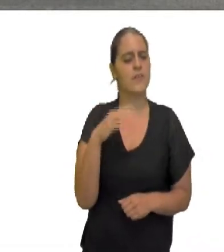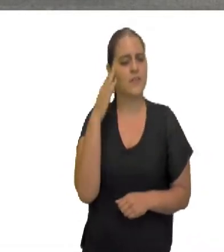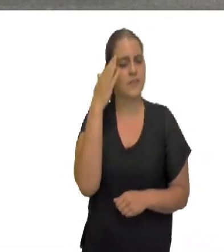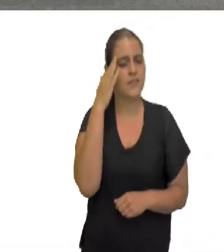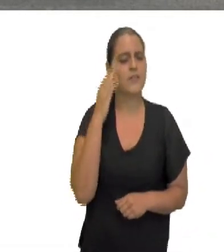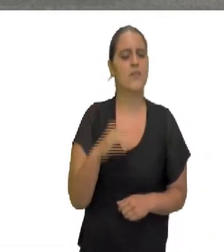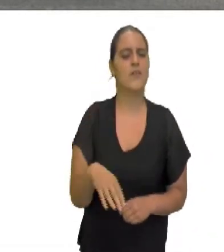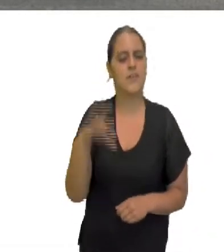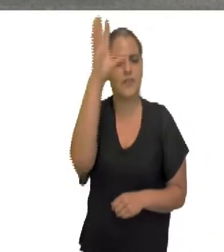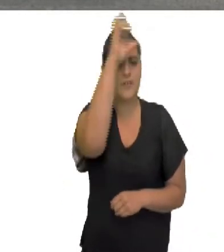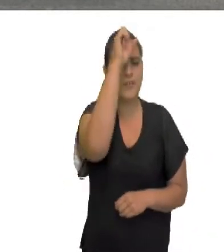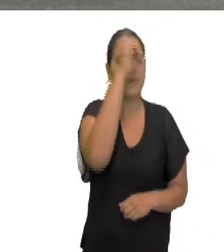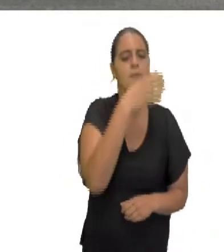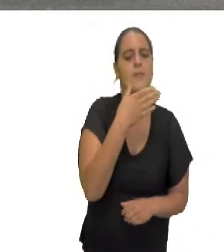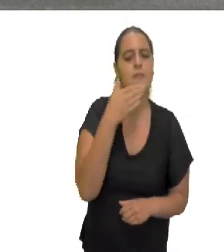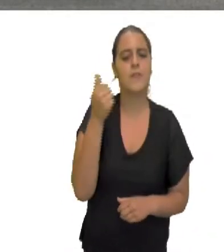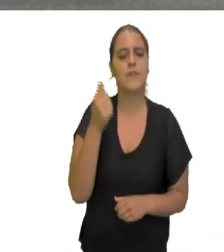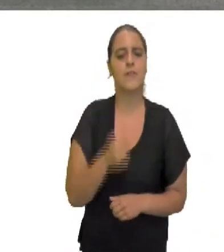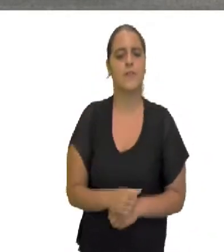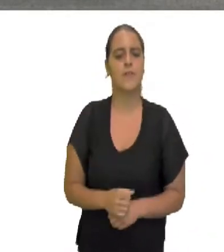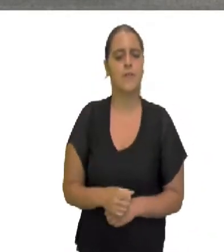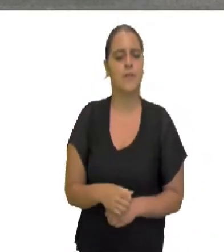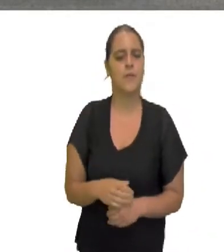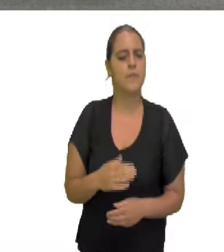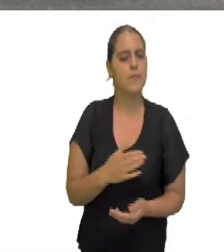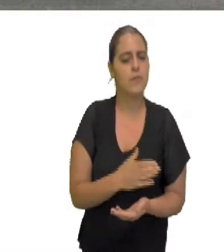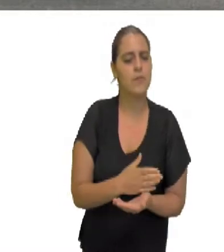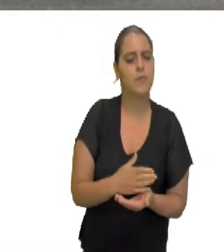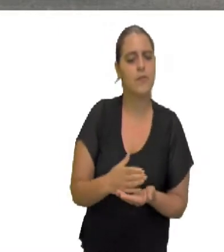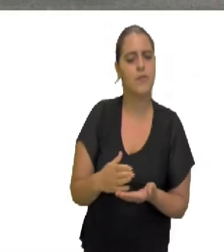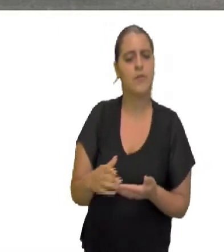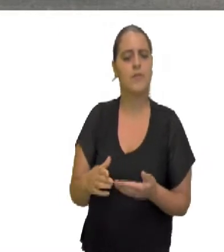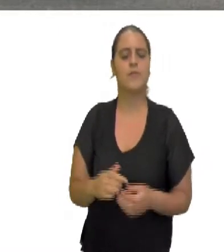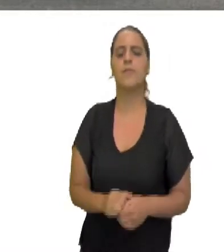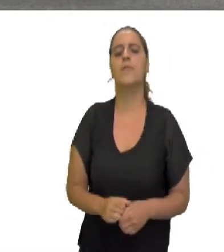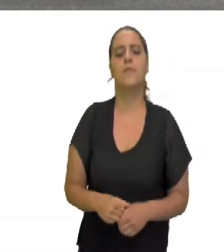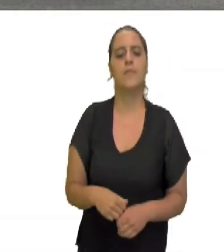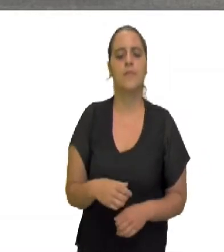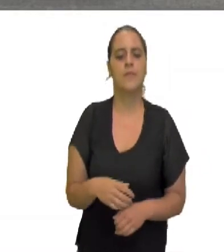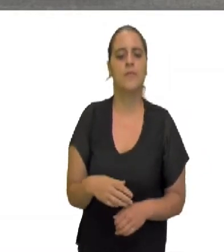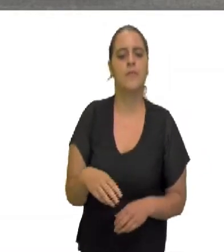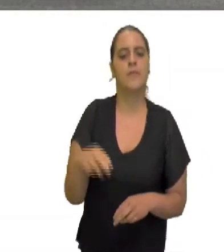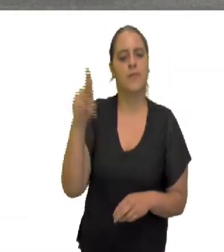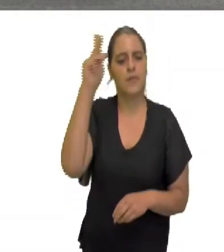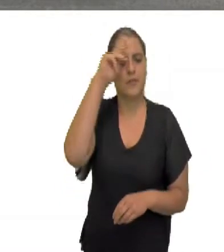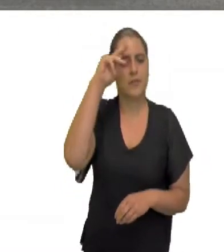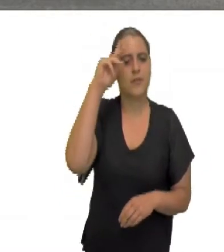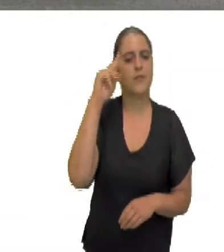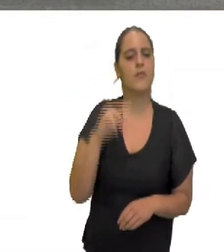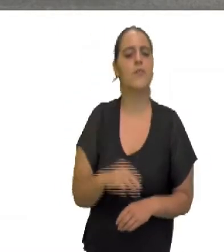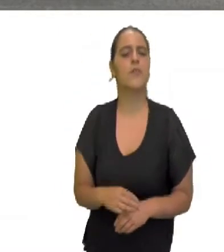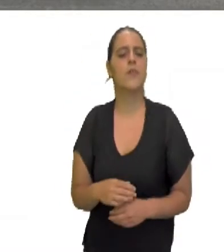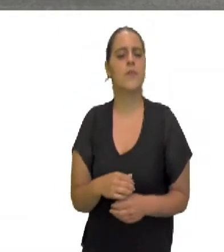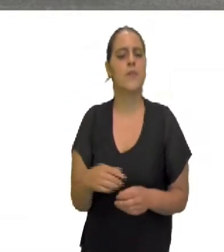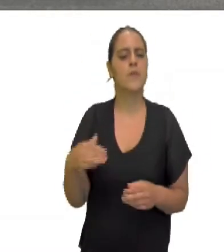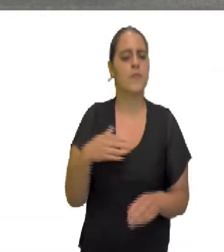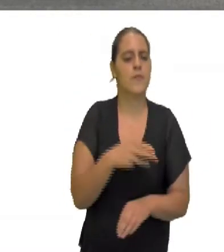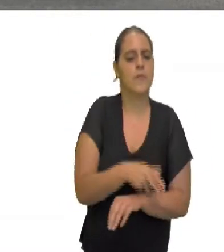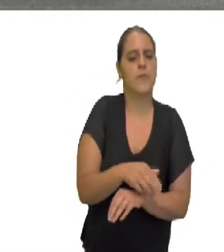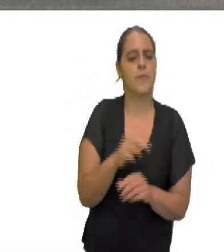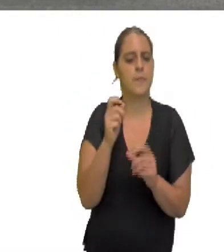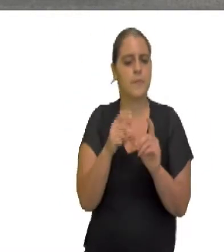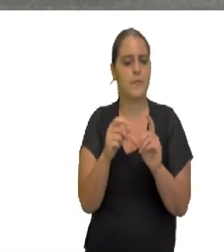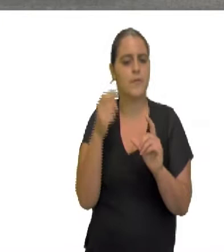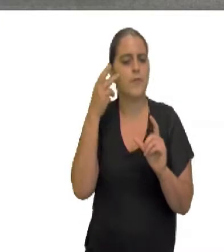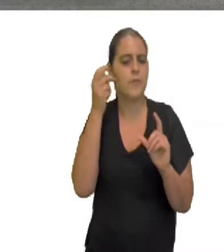uma educação de qualidade. Vamos acompanhar essa aula, que é uma aula que já foi para a nossa plataforma,